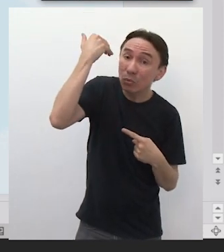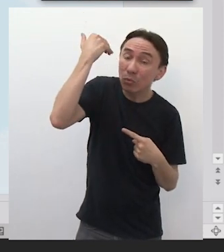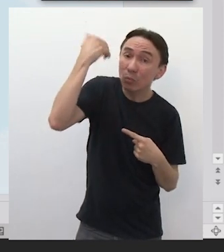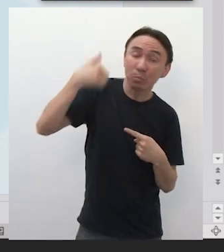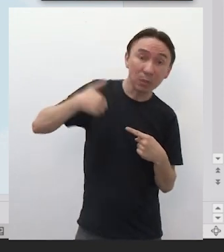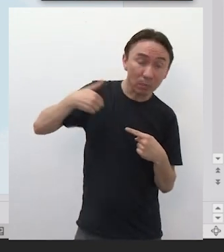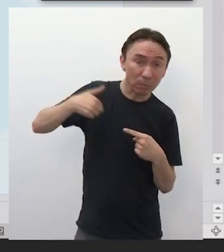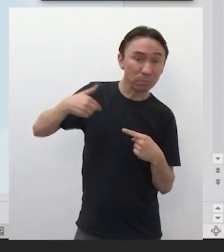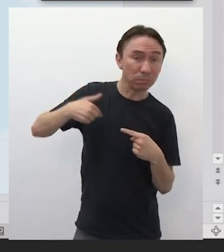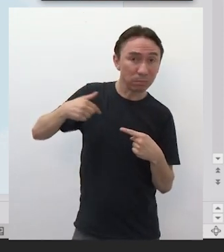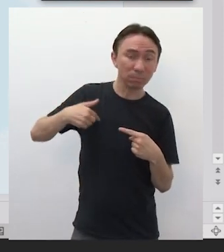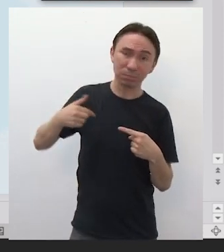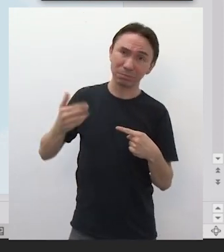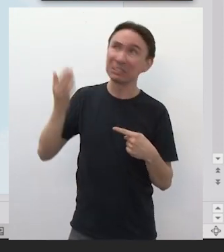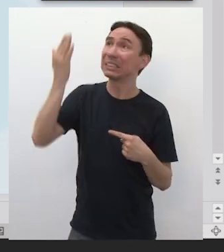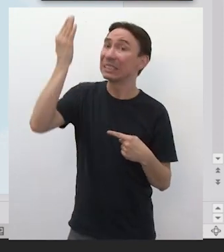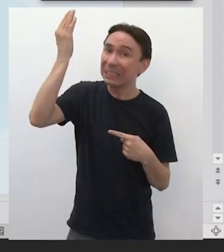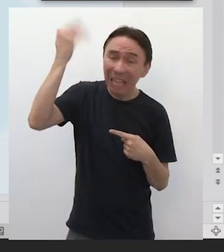temos, né, no nosso